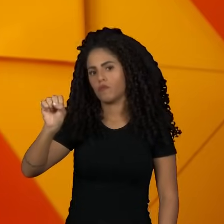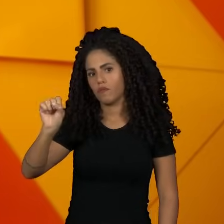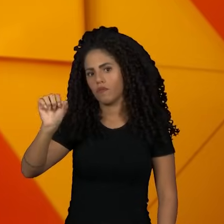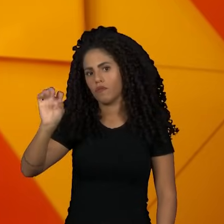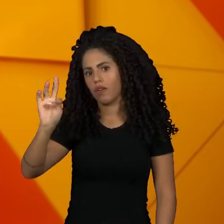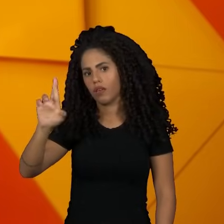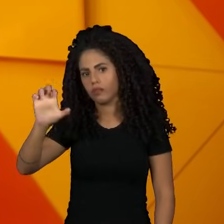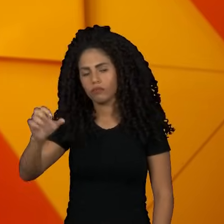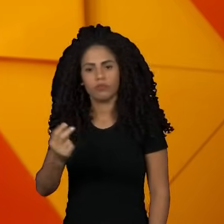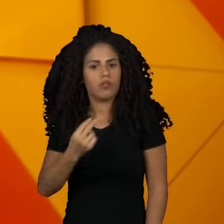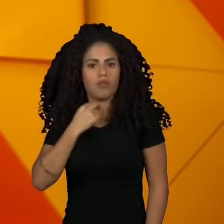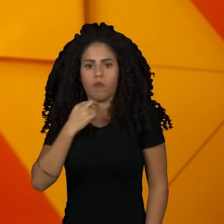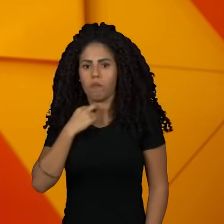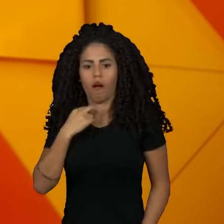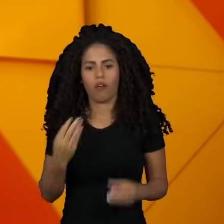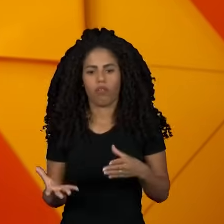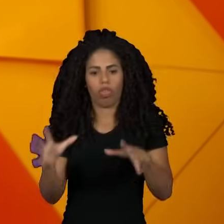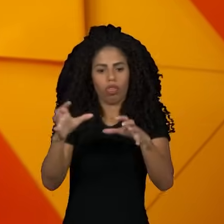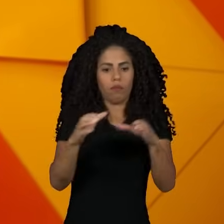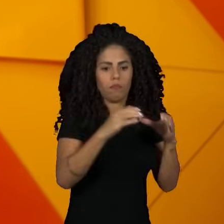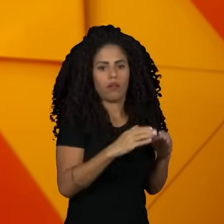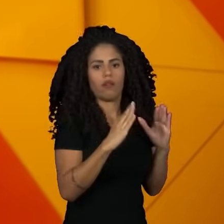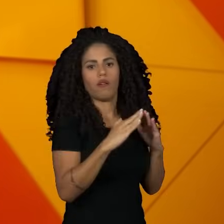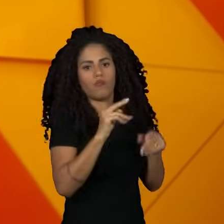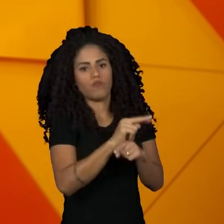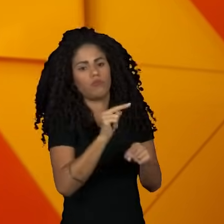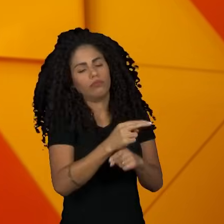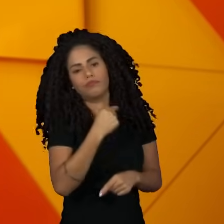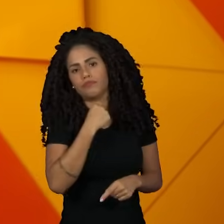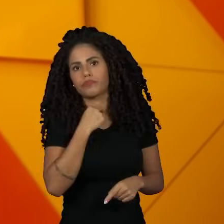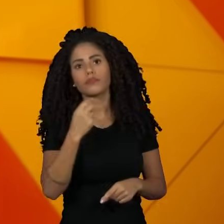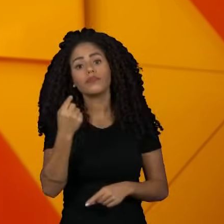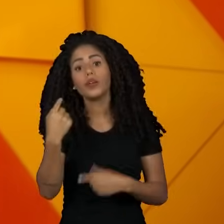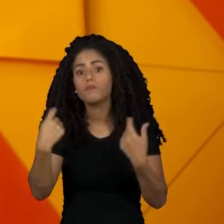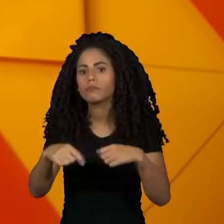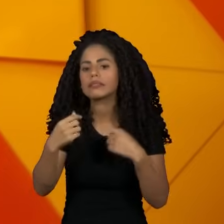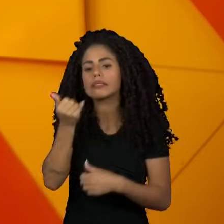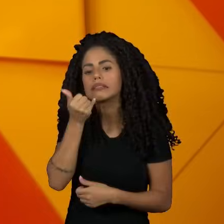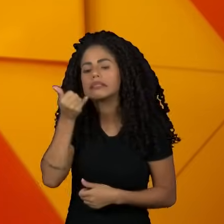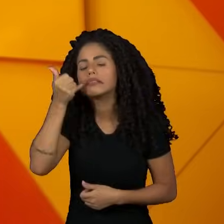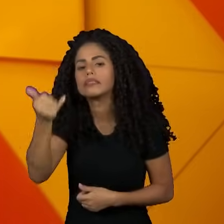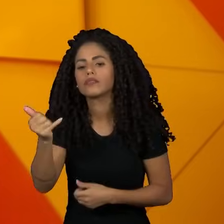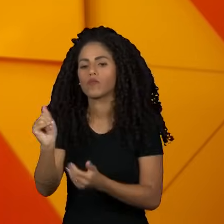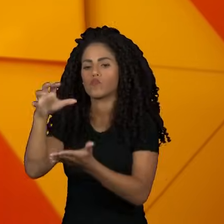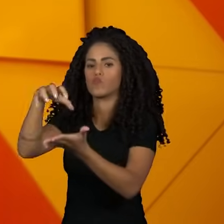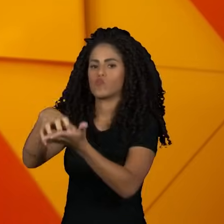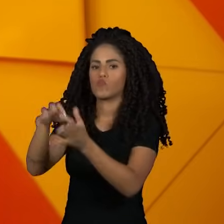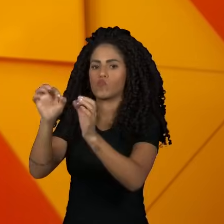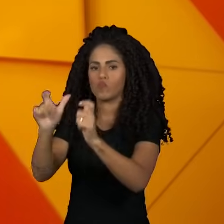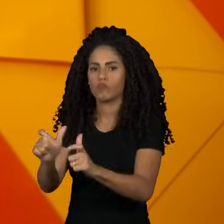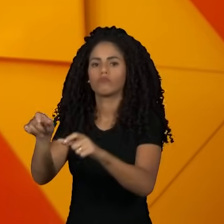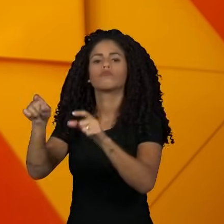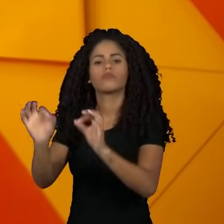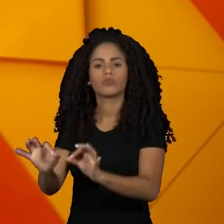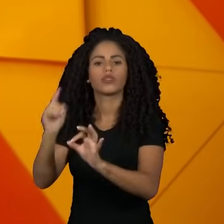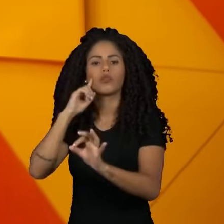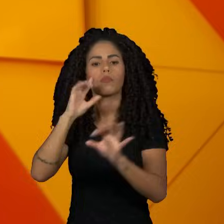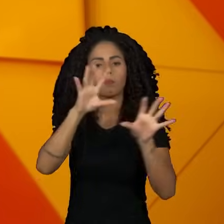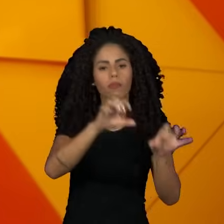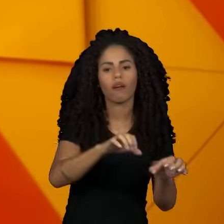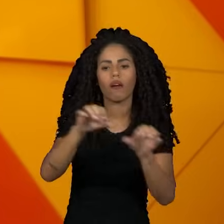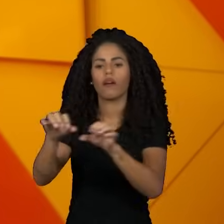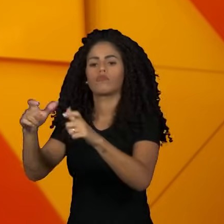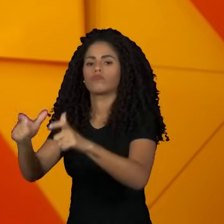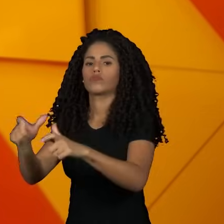que precise de assistência, a melhor coisa a se fazer é acionar o Centro de Manejo e Conservação de Animais Silvestres,